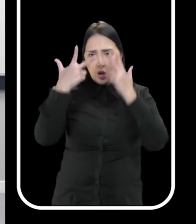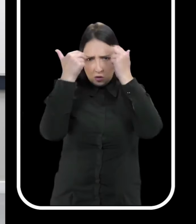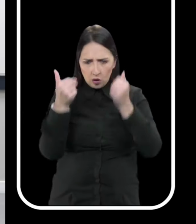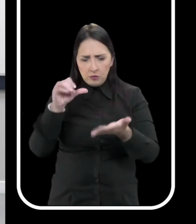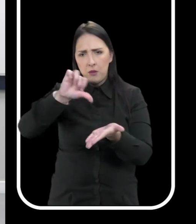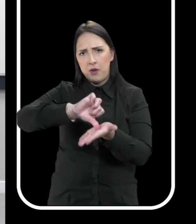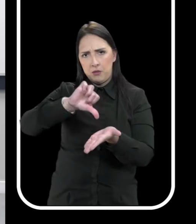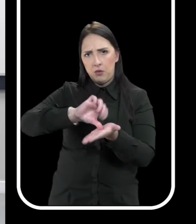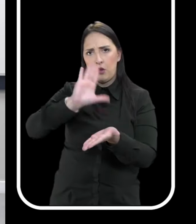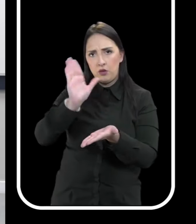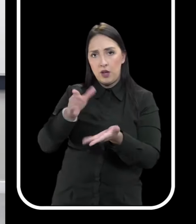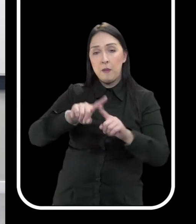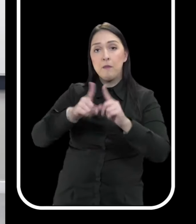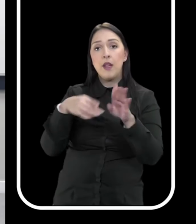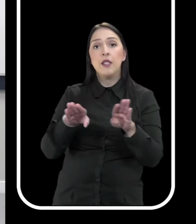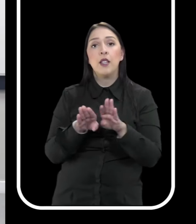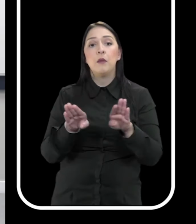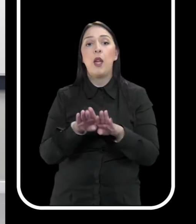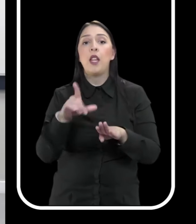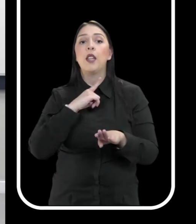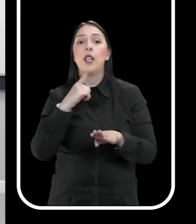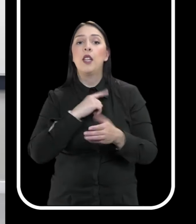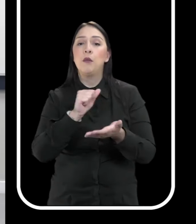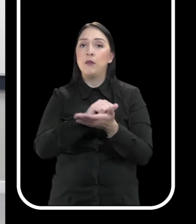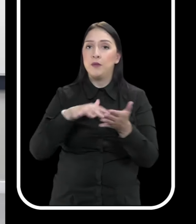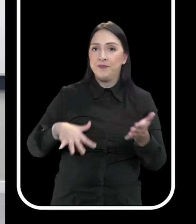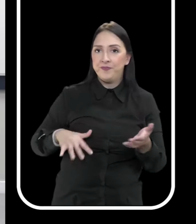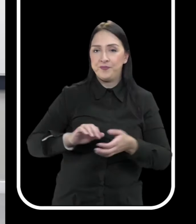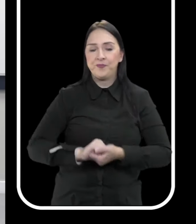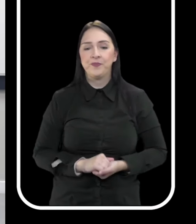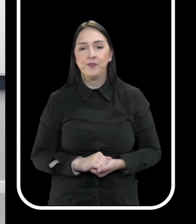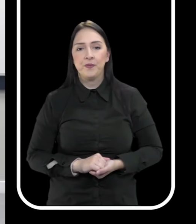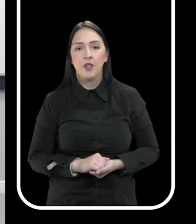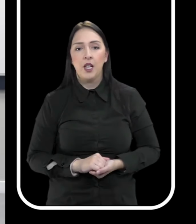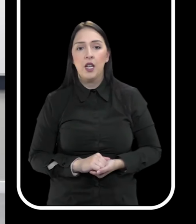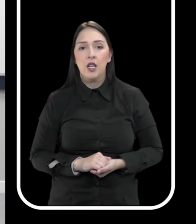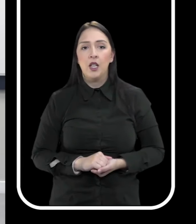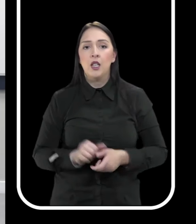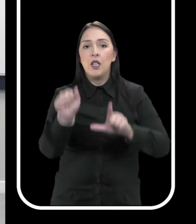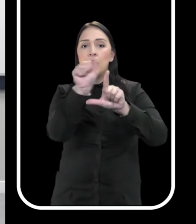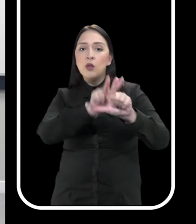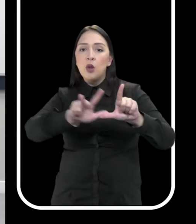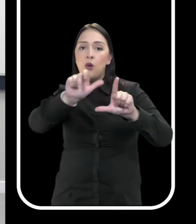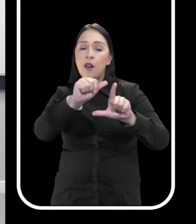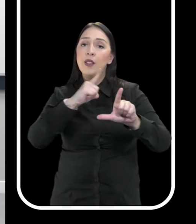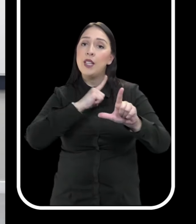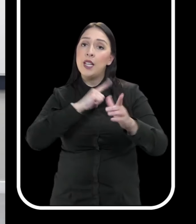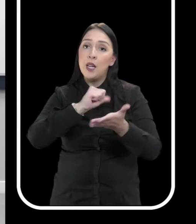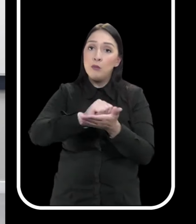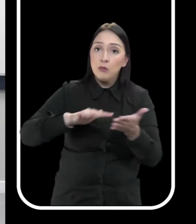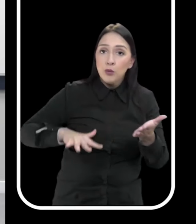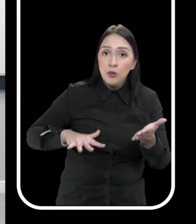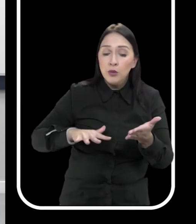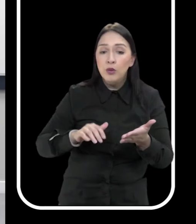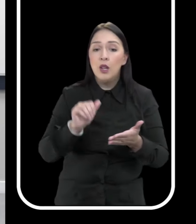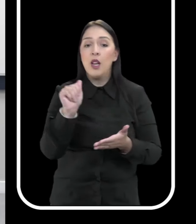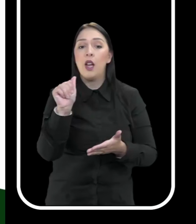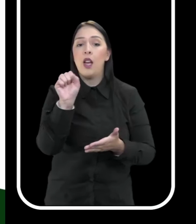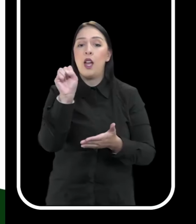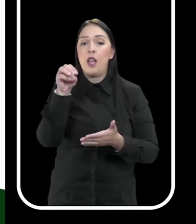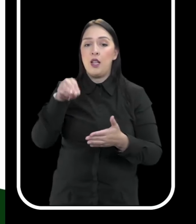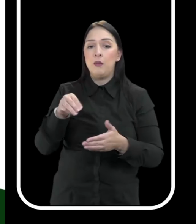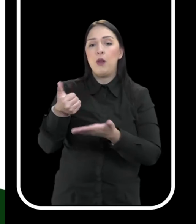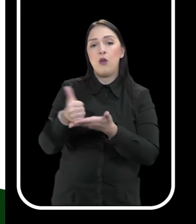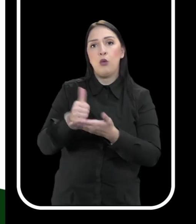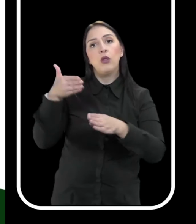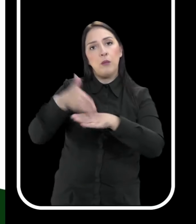feitas normalmente nos polos, nós também teremos essas atividades. E no Univirtus, nós teremos as atividades síncronas